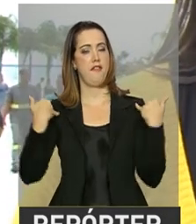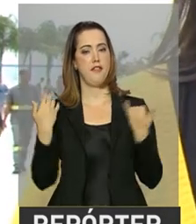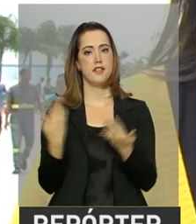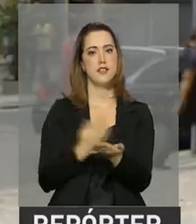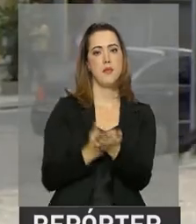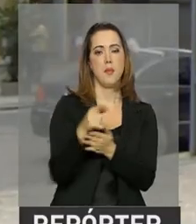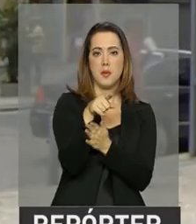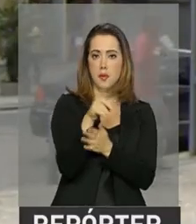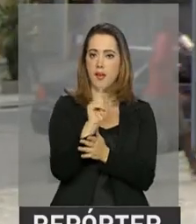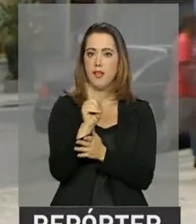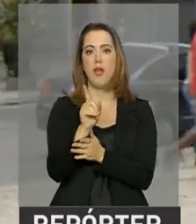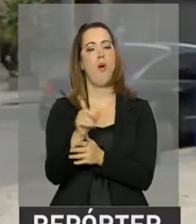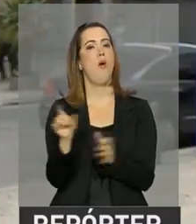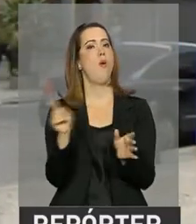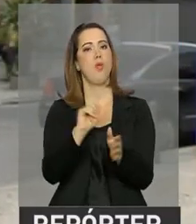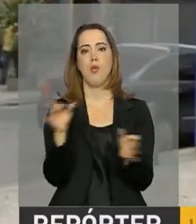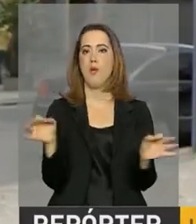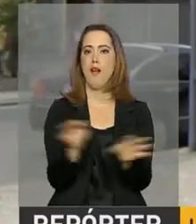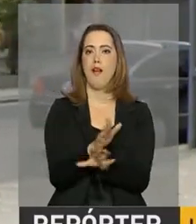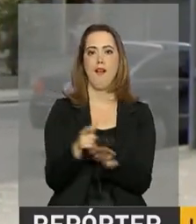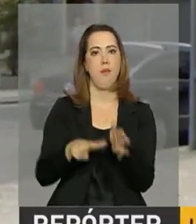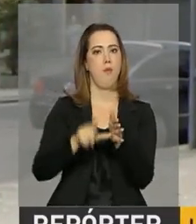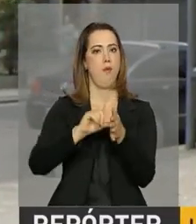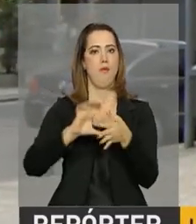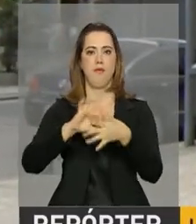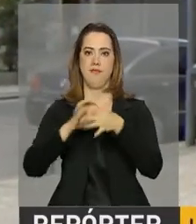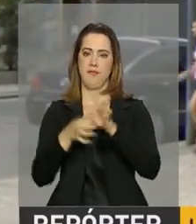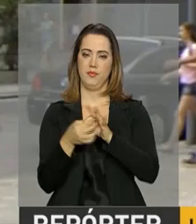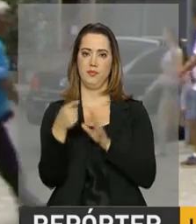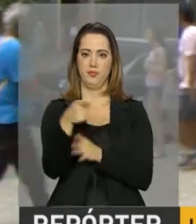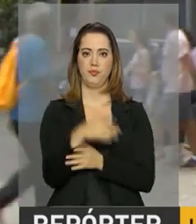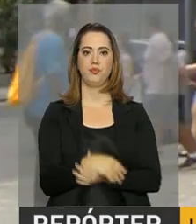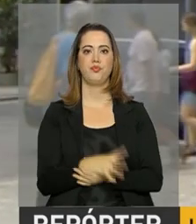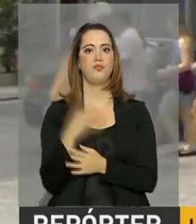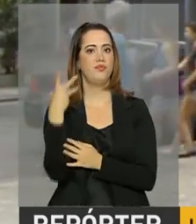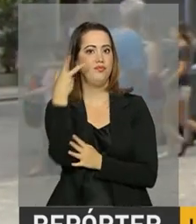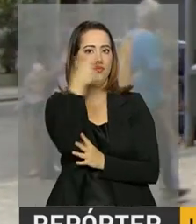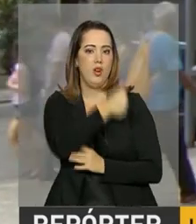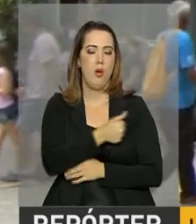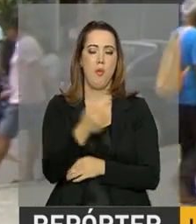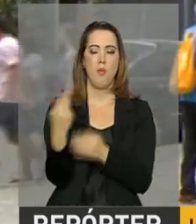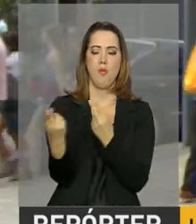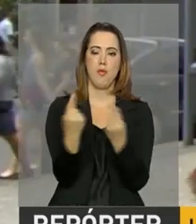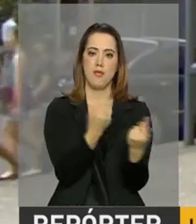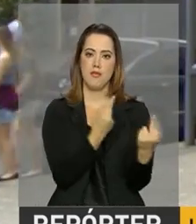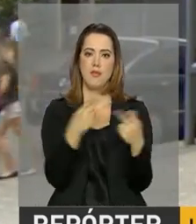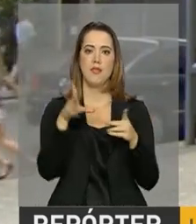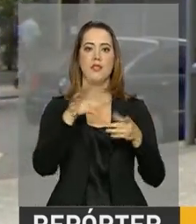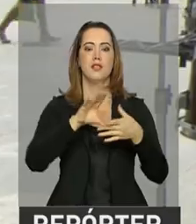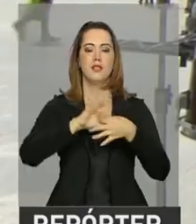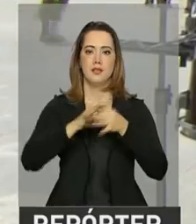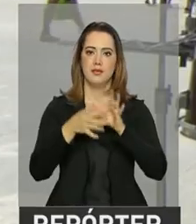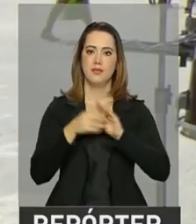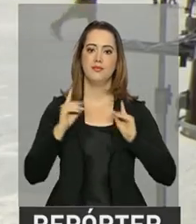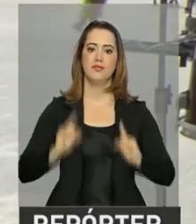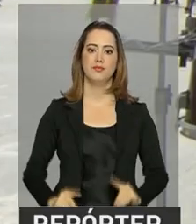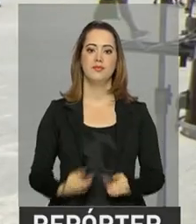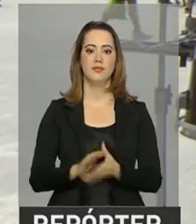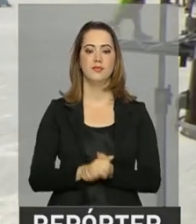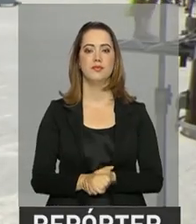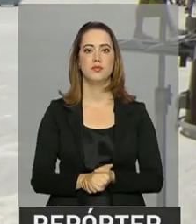terminou foi muito bonita a festa das Olimpíadas e eu acho que a das espara vai ser tão quão bonito foi a das Olimpíadas